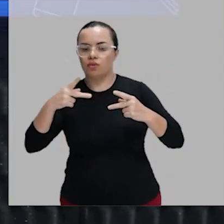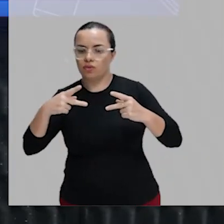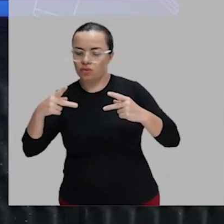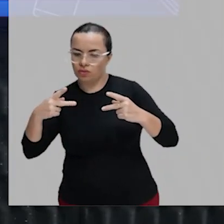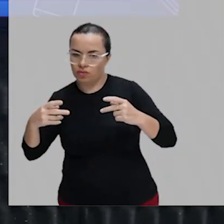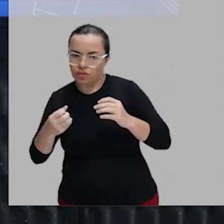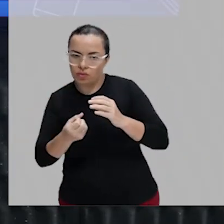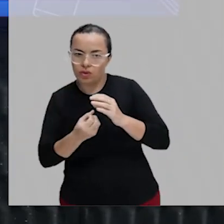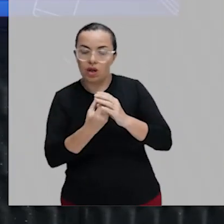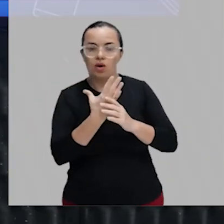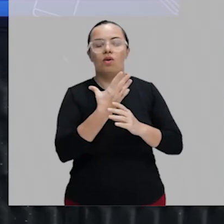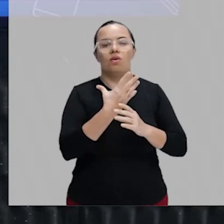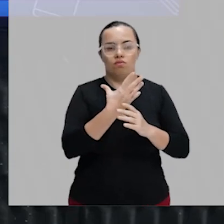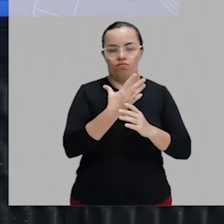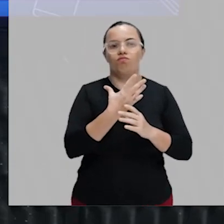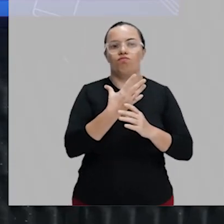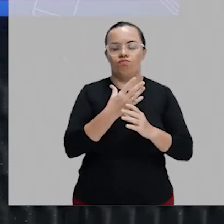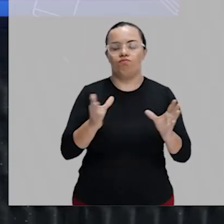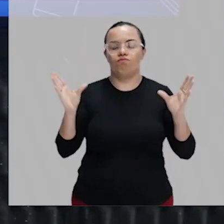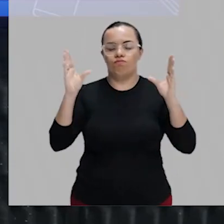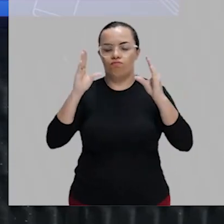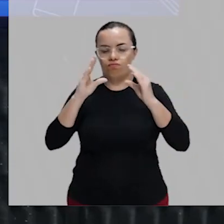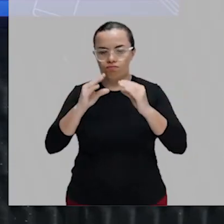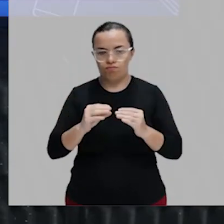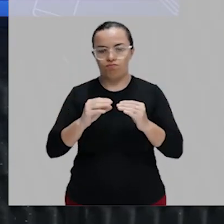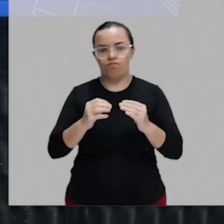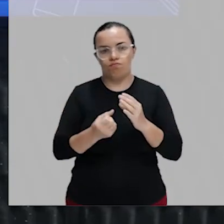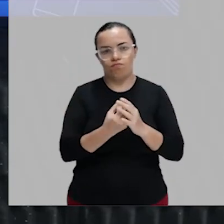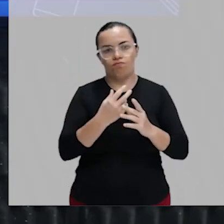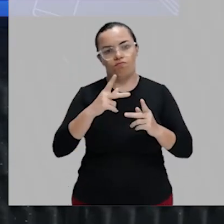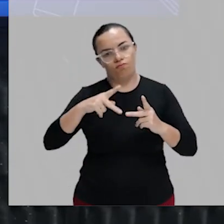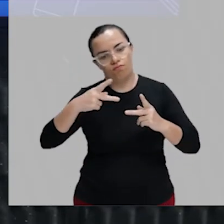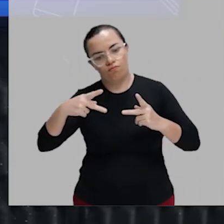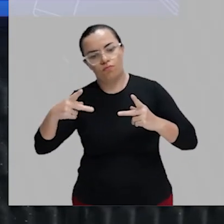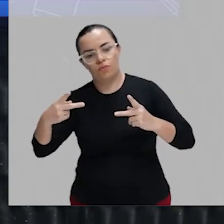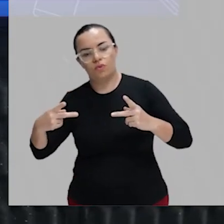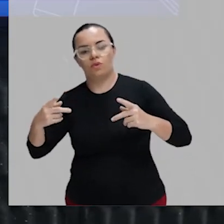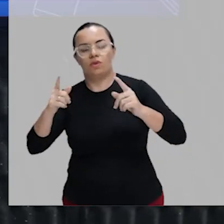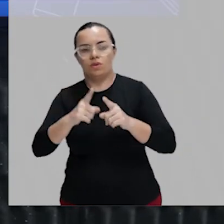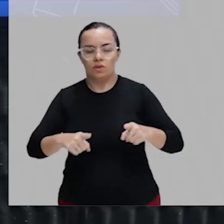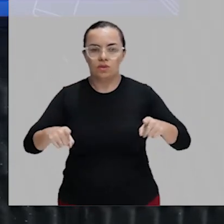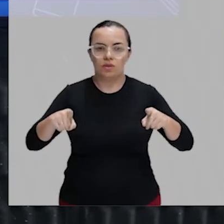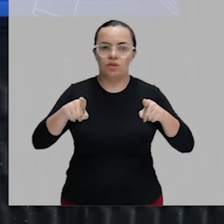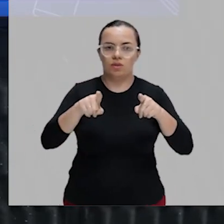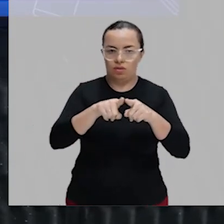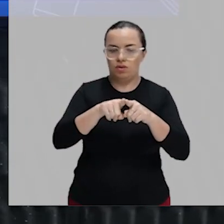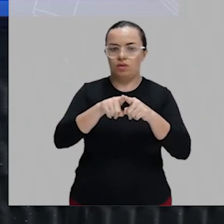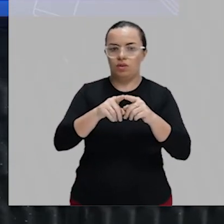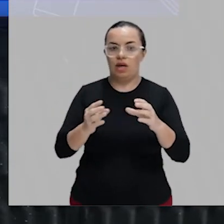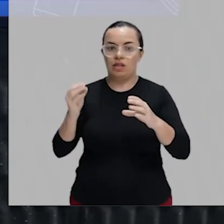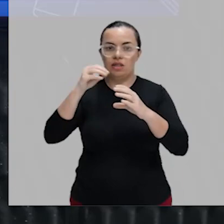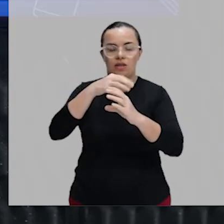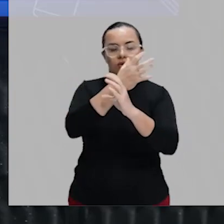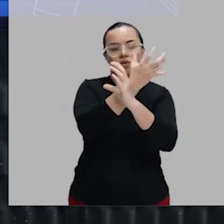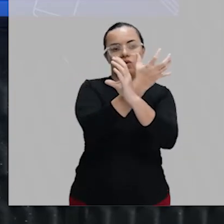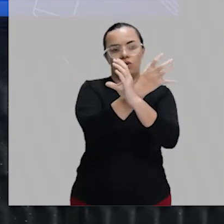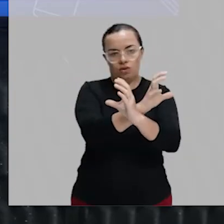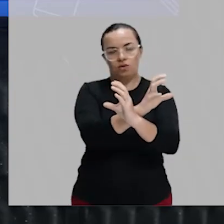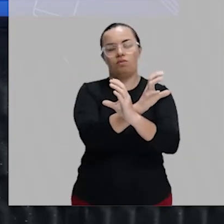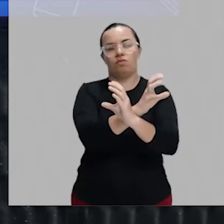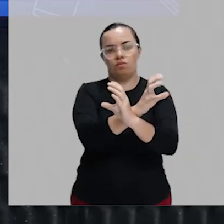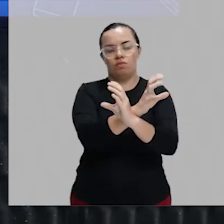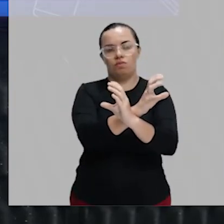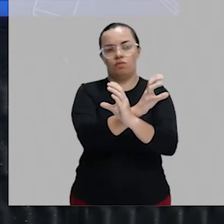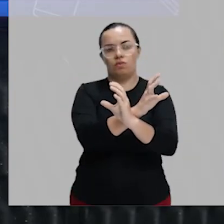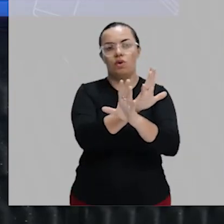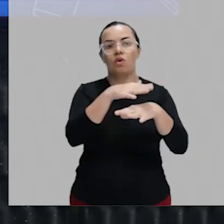de proteínas. E, no caso aqui, essas proteínas também podem fazer parte do citoesqueleto. Então, qual é a